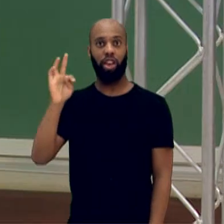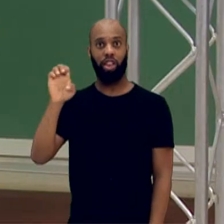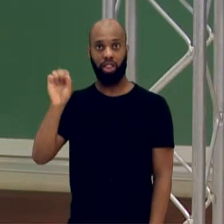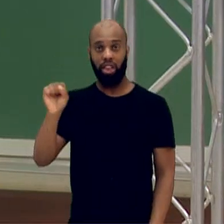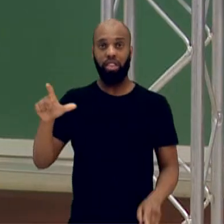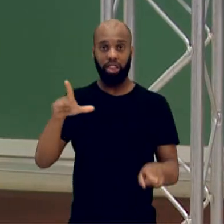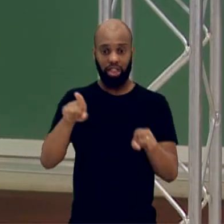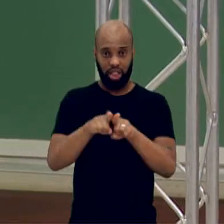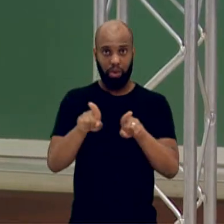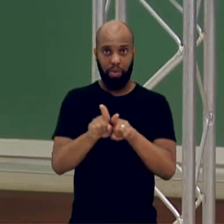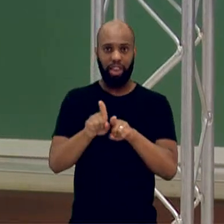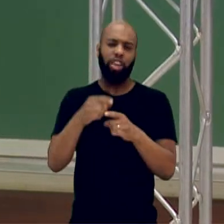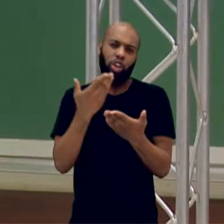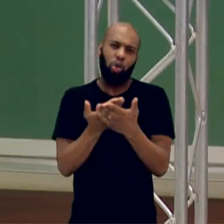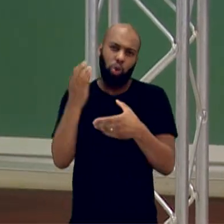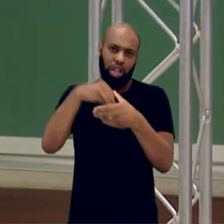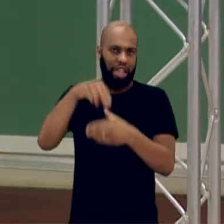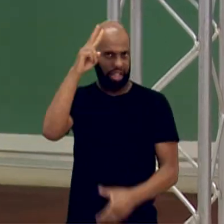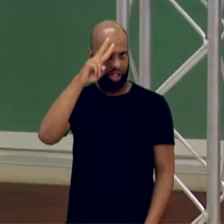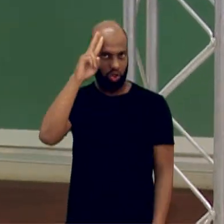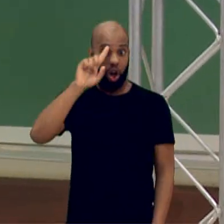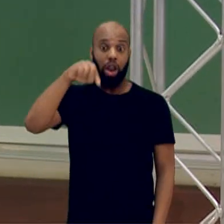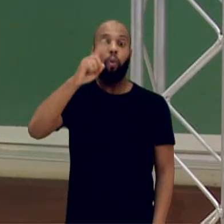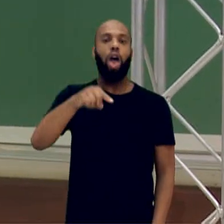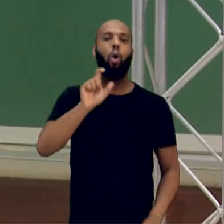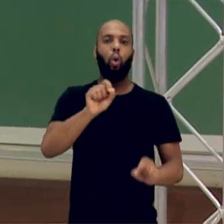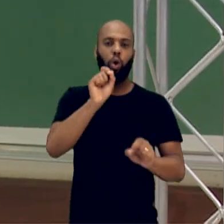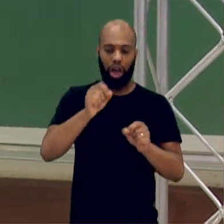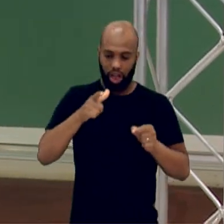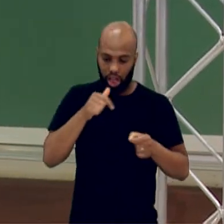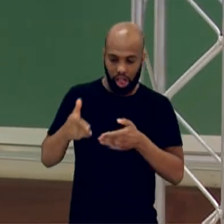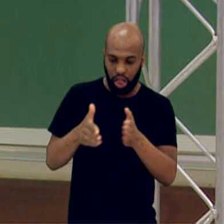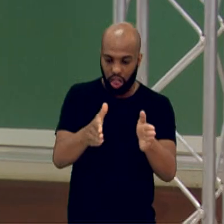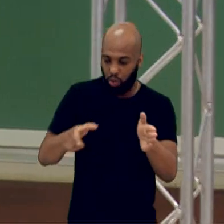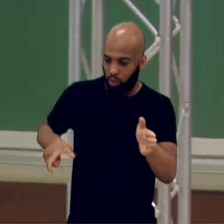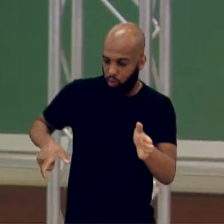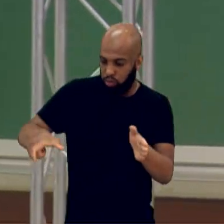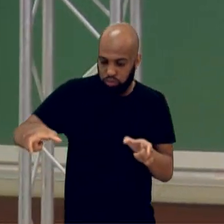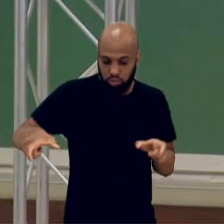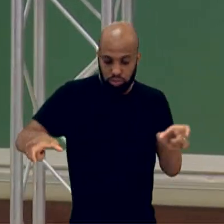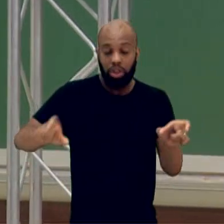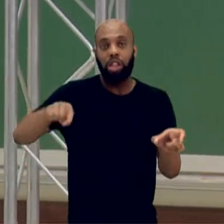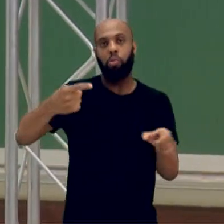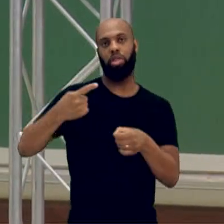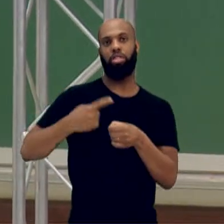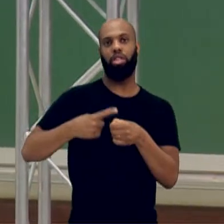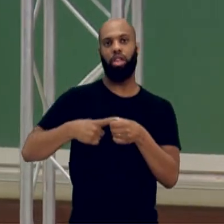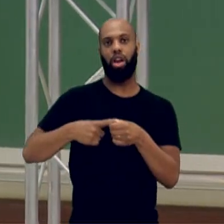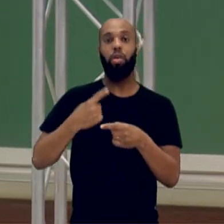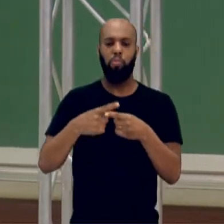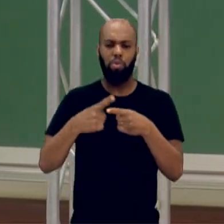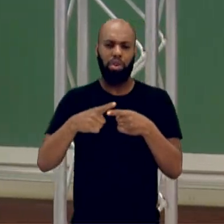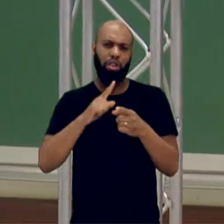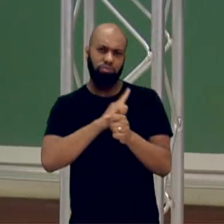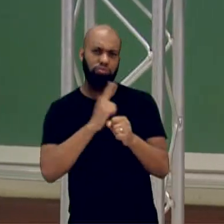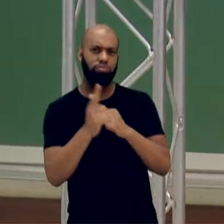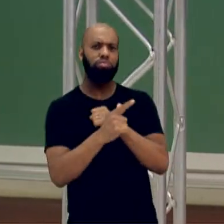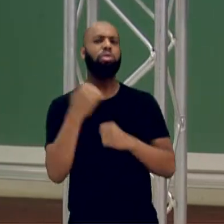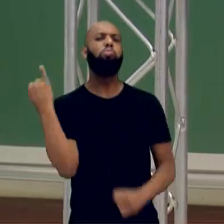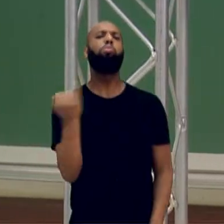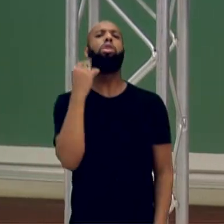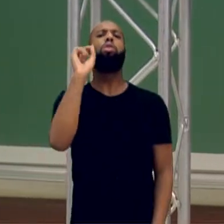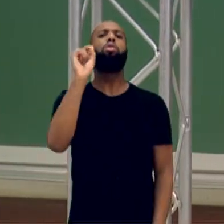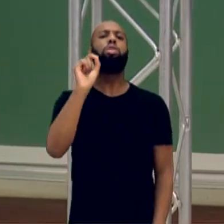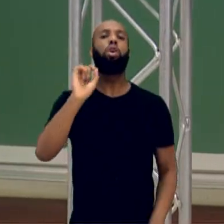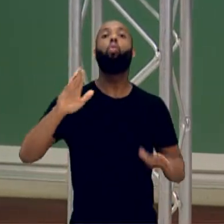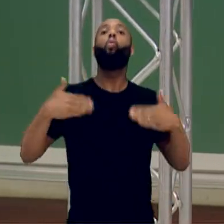serão caracterizadas como cidades. Né? Para a geografia interessa saber, nesse momento, quando surgiram, né? Há